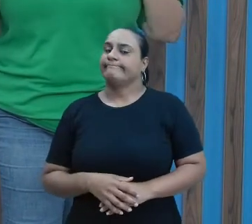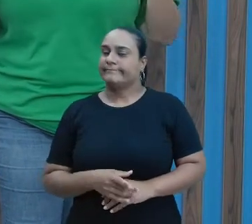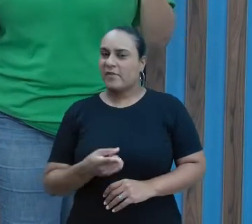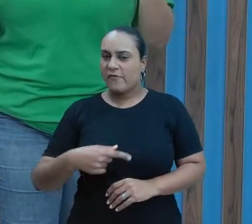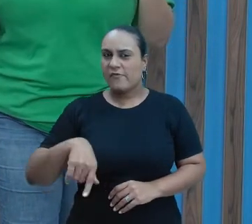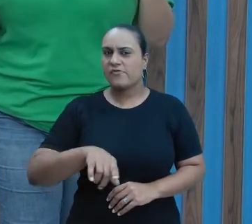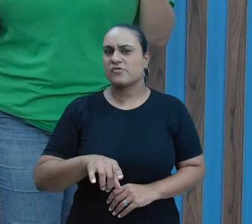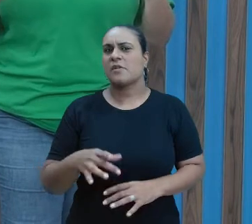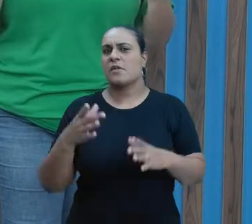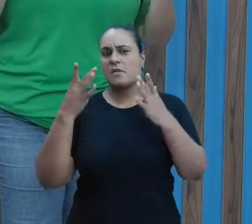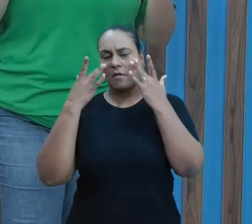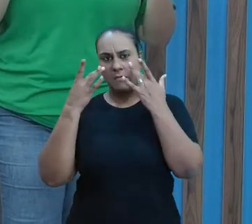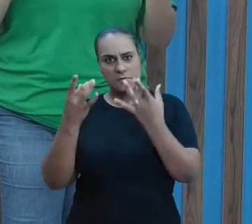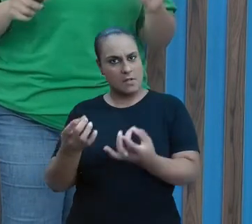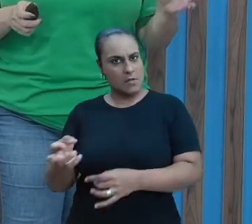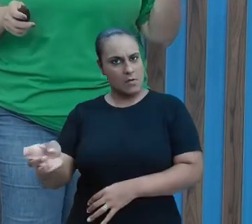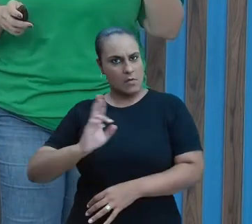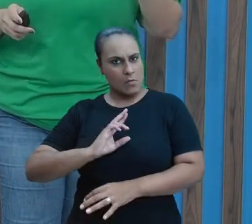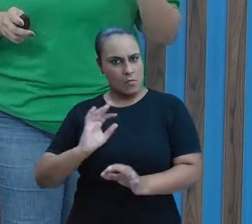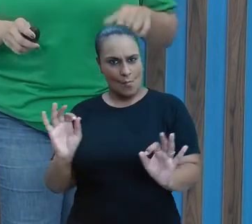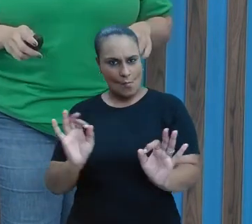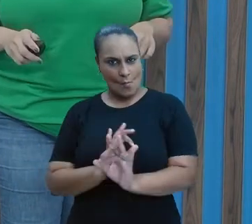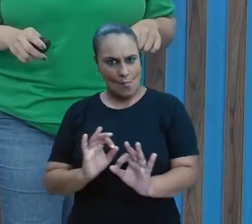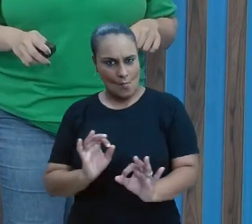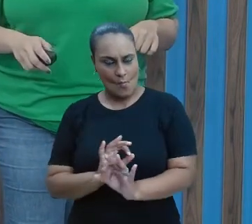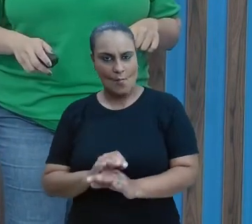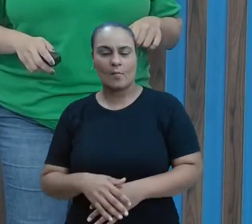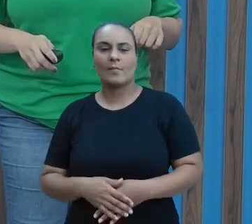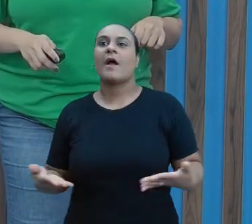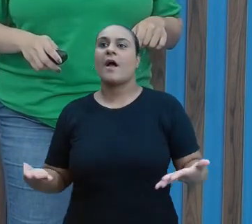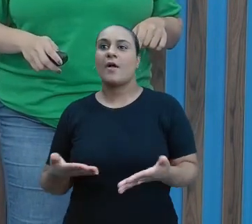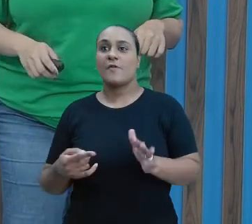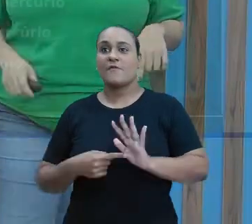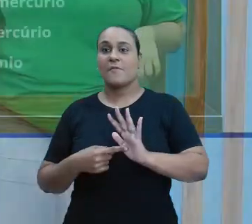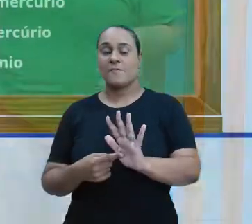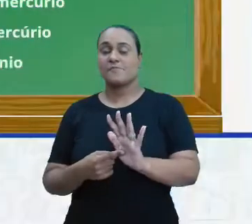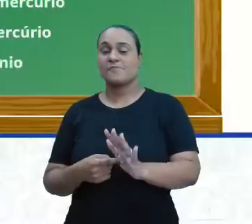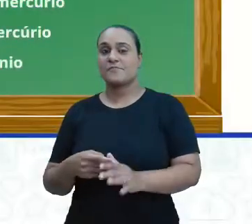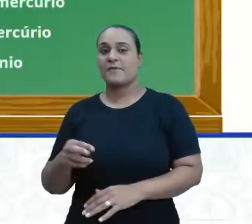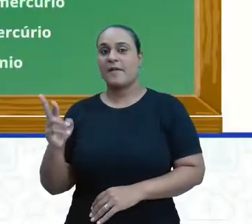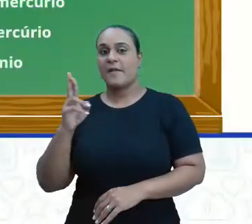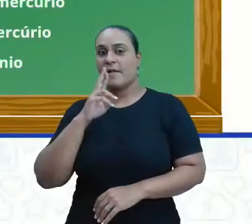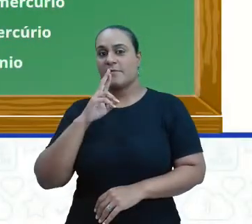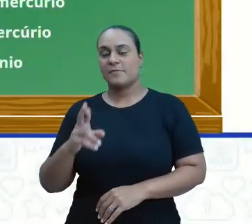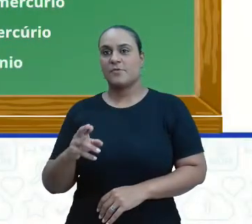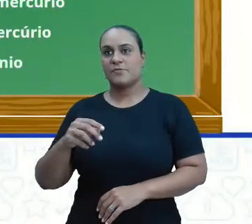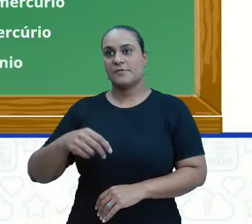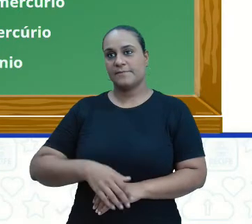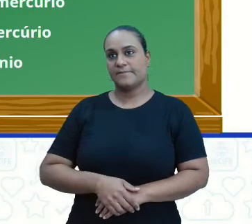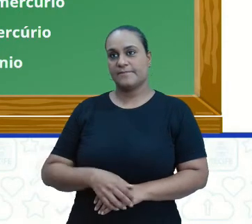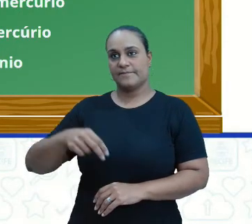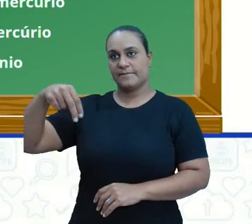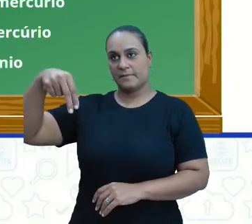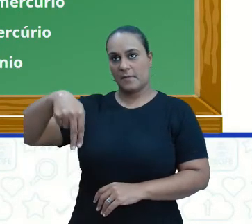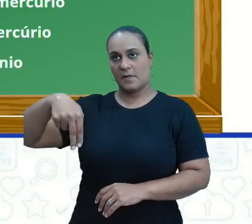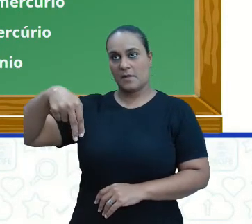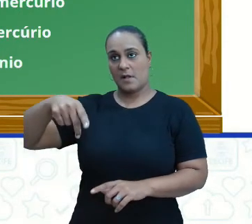só observando, não responderam, já vou passar aqui para vocês a resposta. Nitrogênio, fósforo